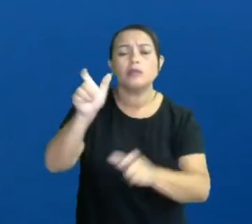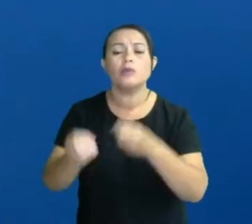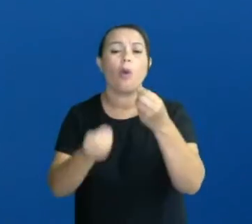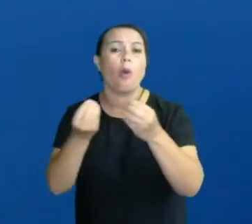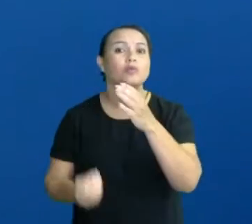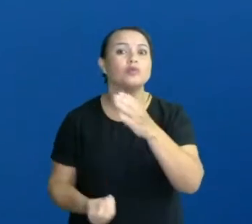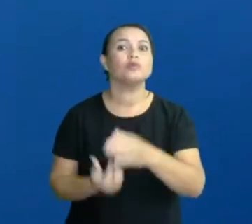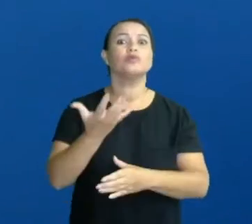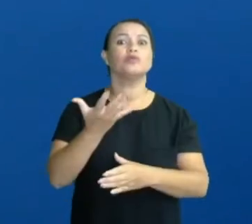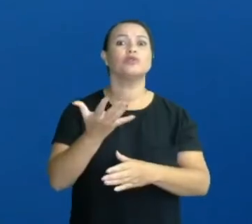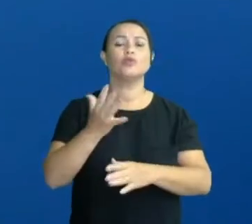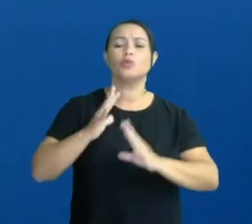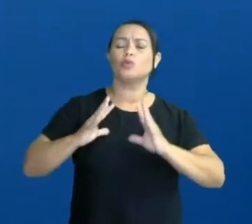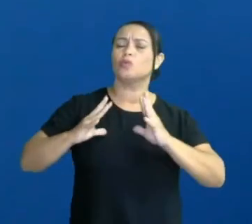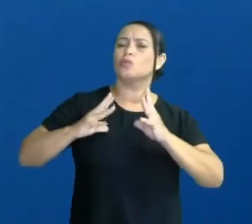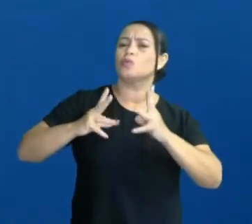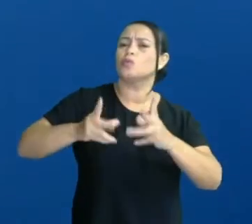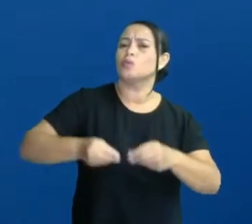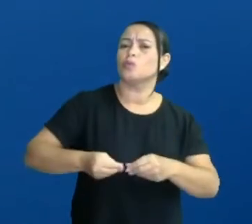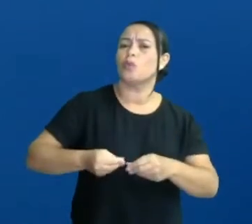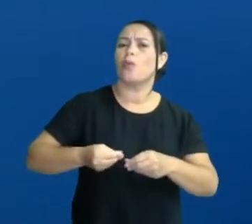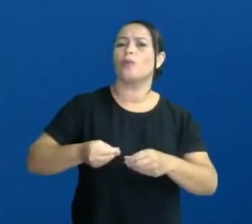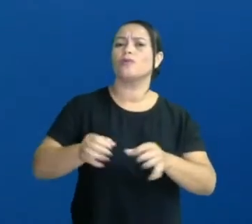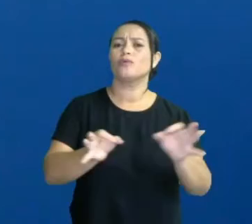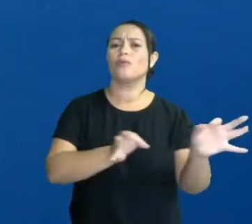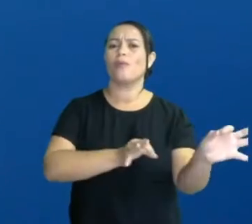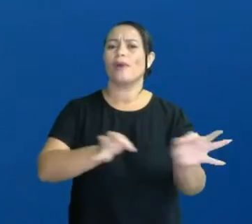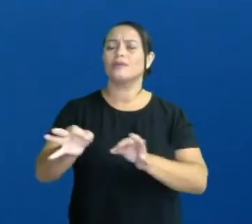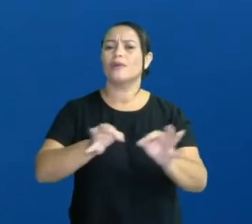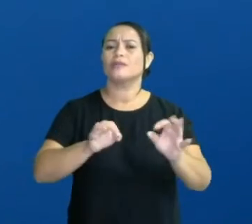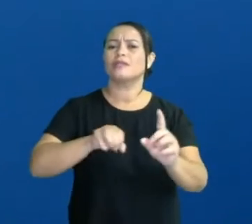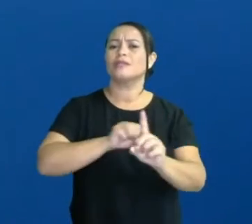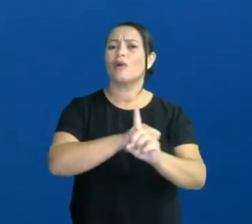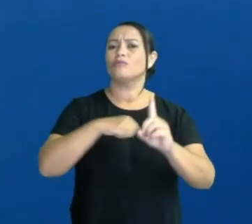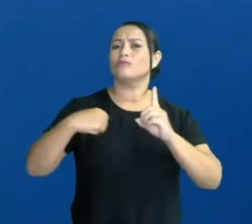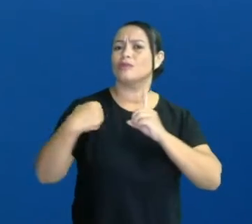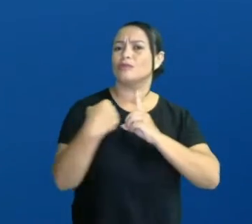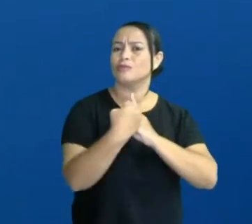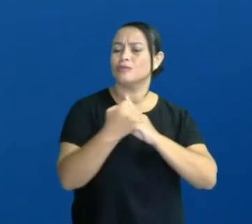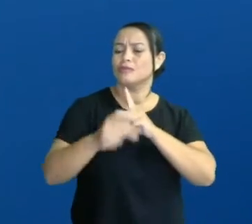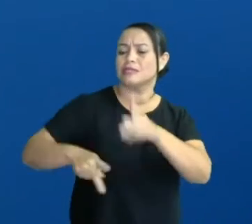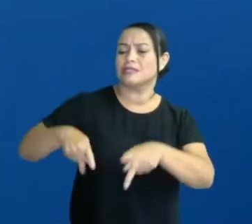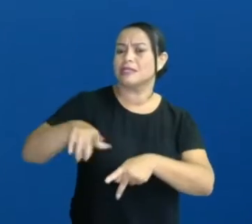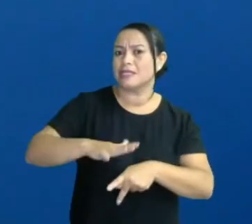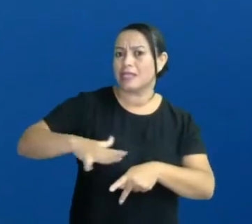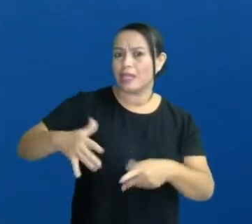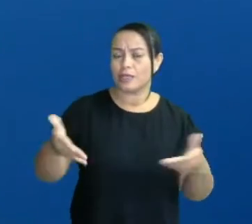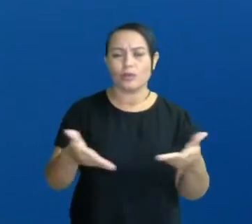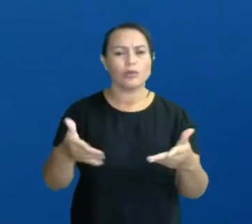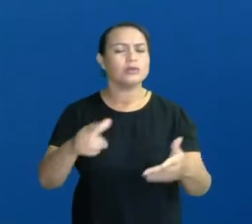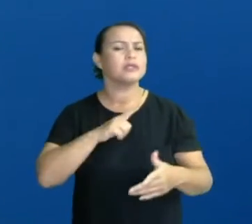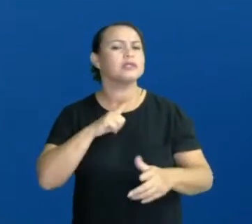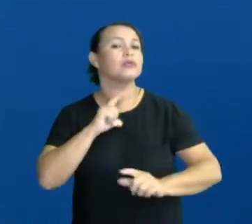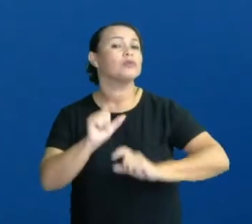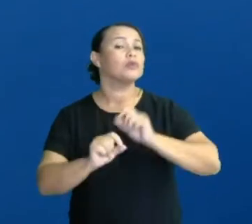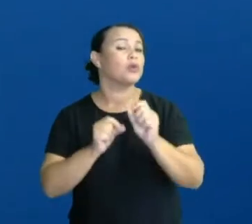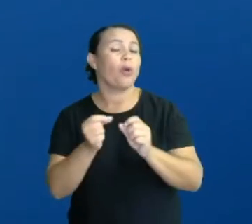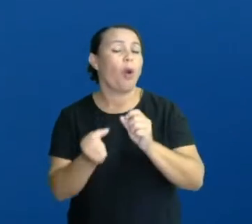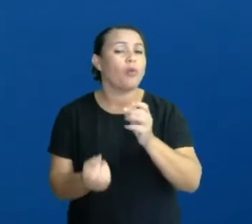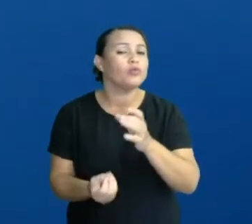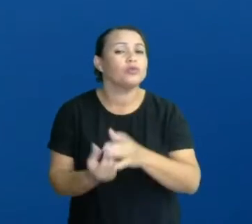originou toda essa massa populacional que temos hoje, a partir de